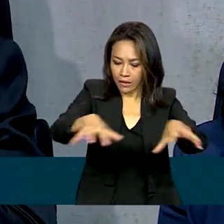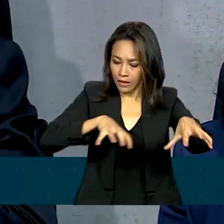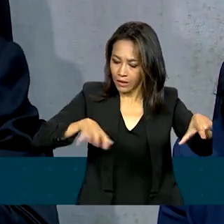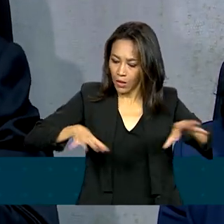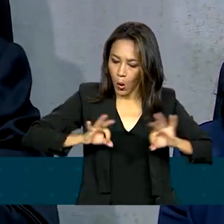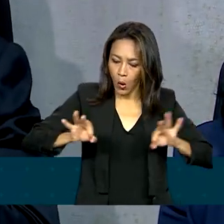escritos na const